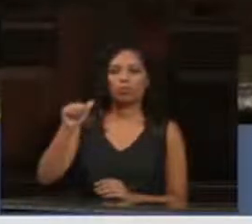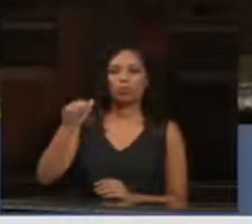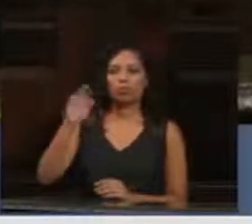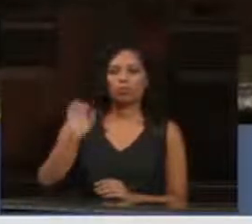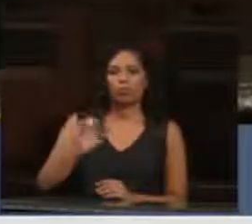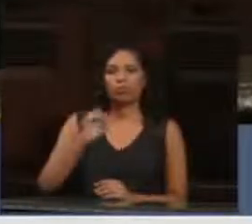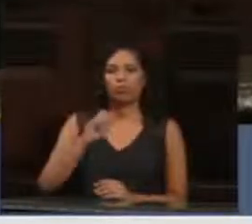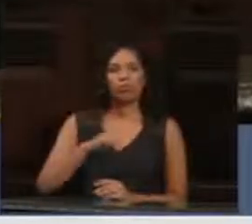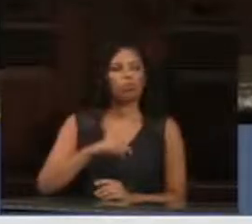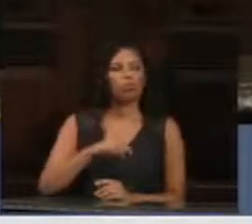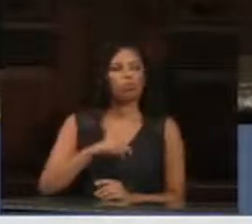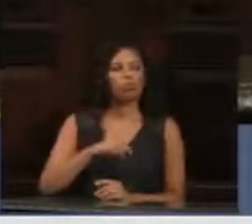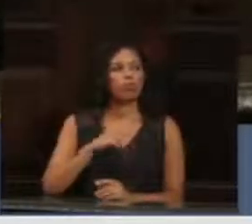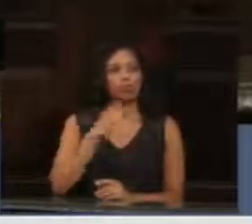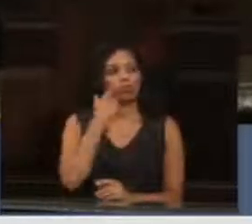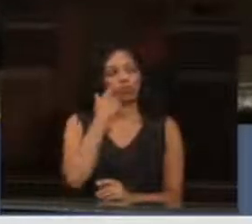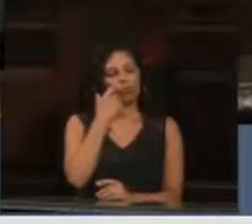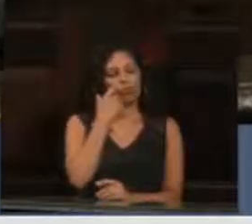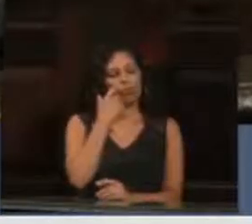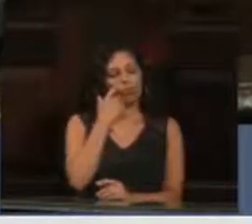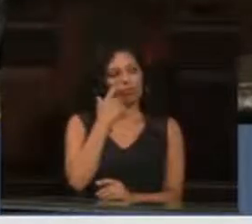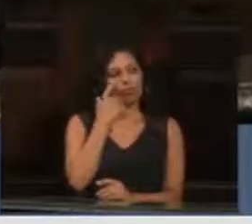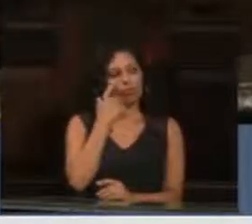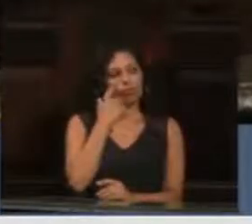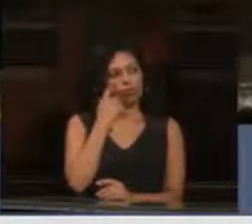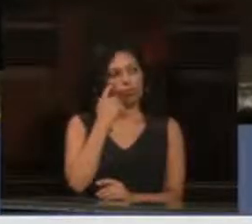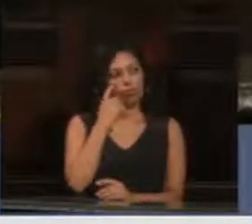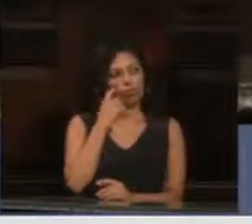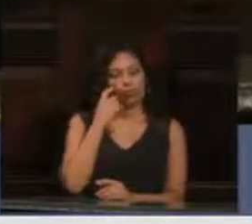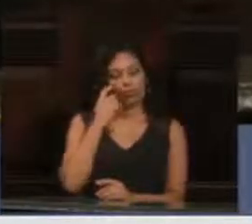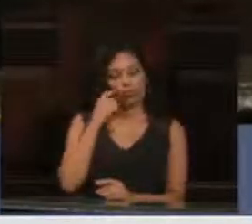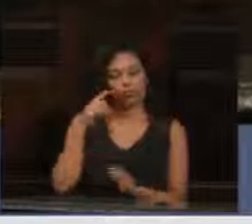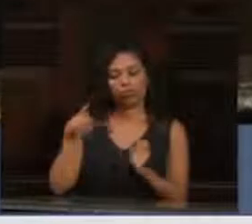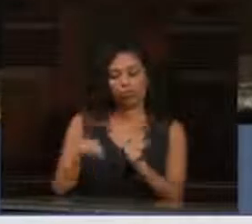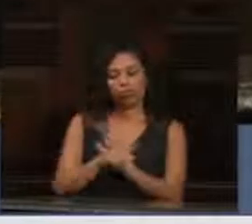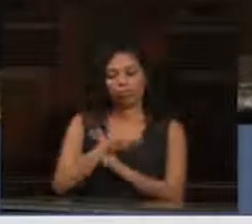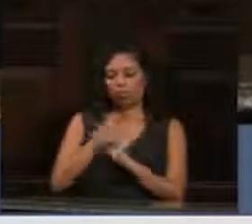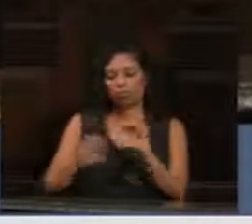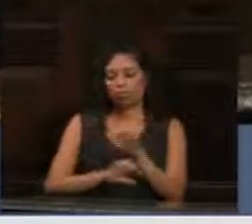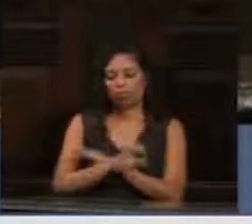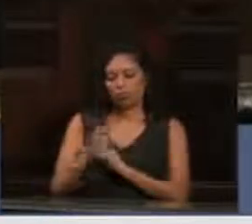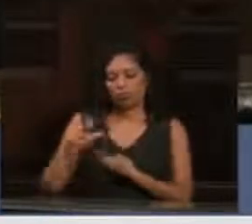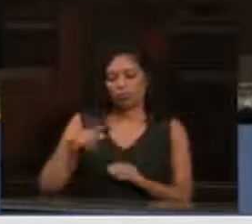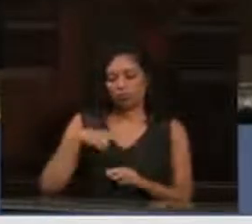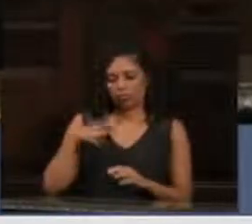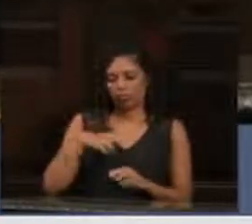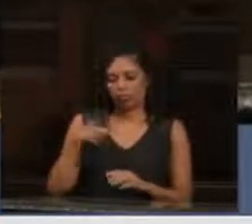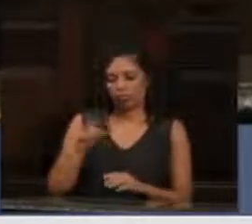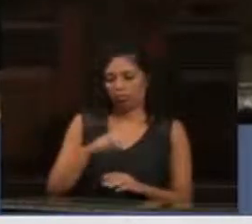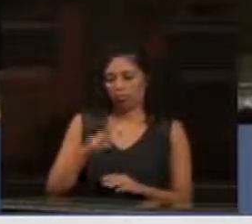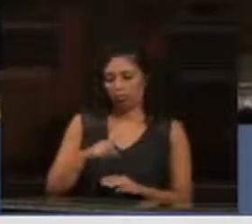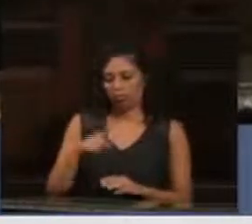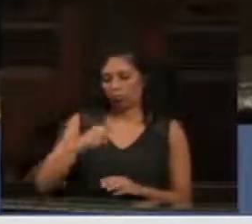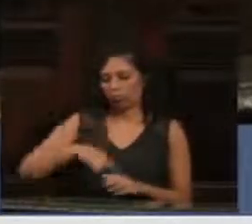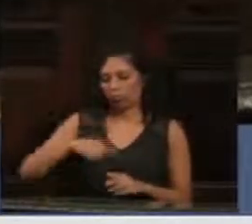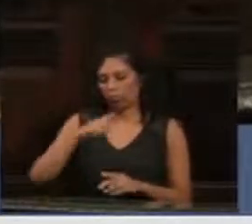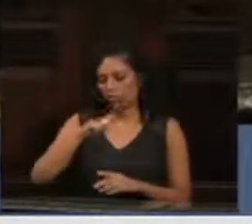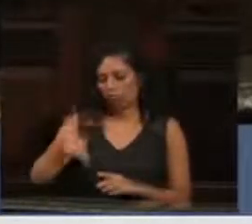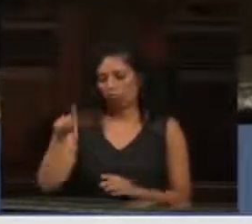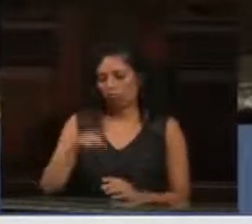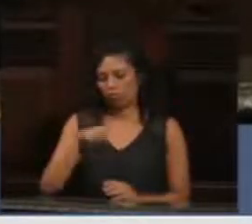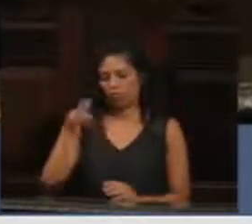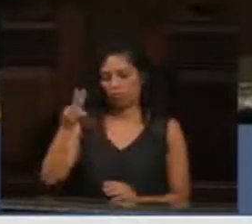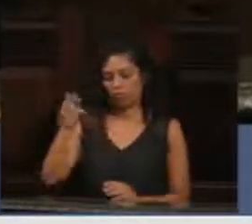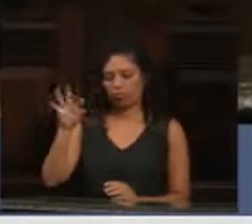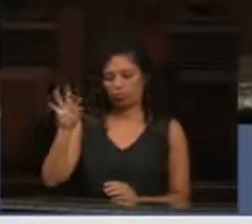portanto, tirava a SEDAI da ótica da privatização, nós derrubamos esse veto.